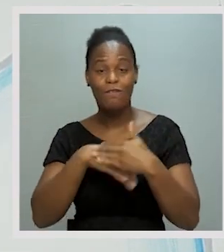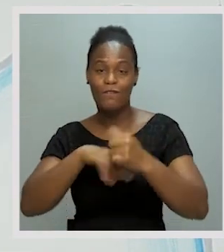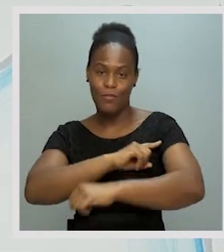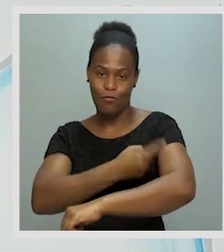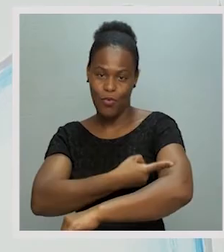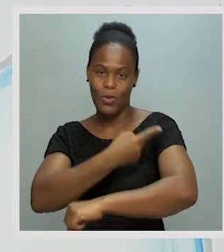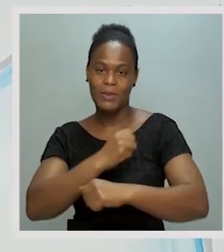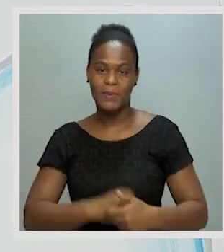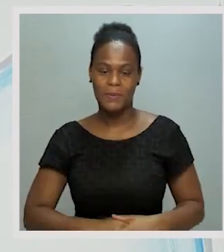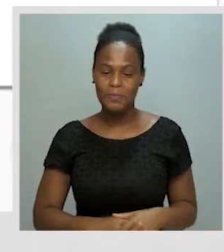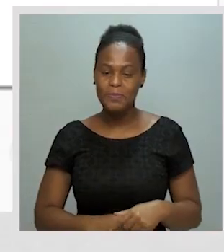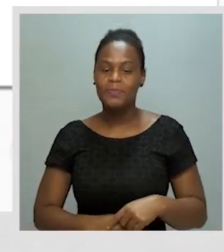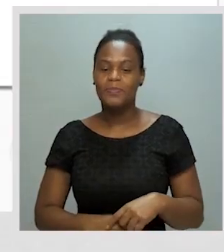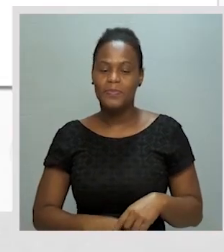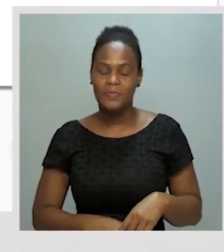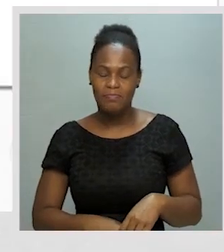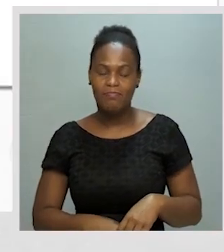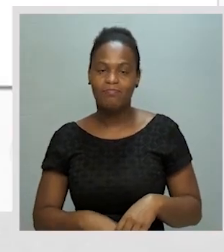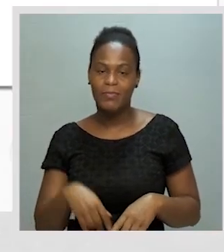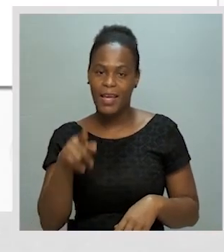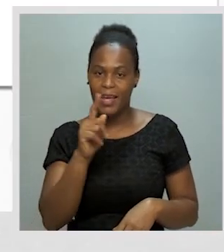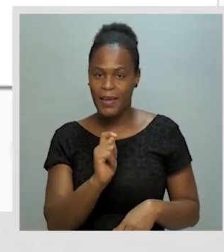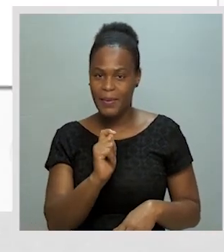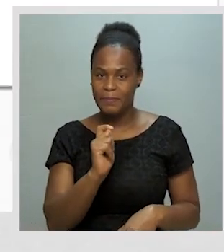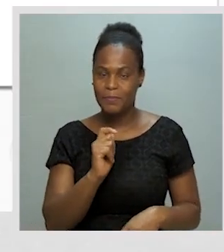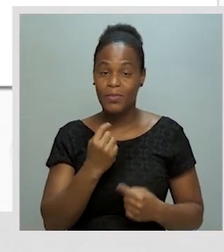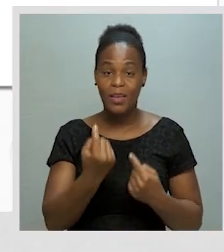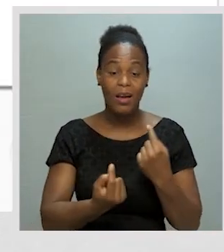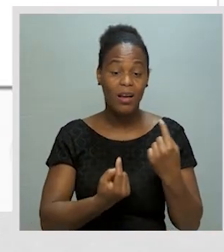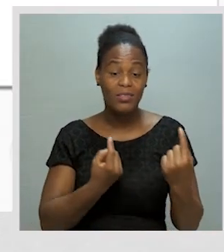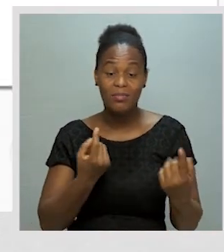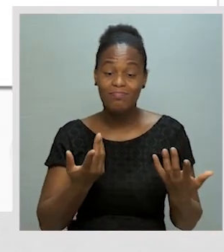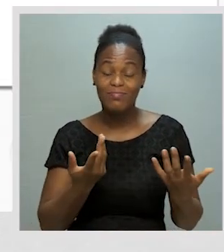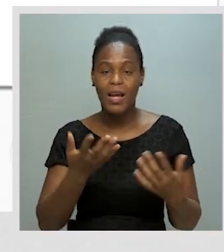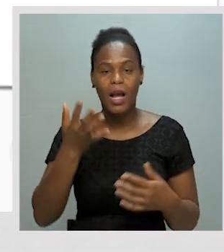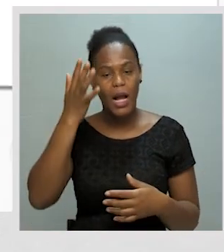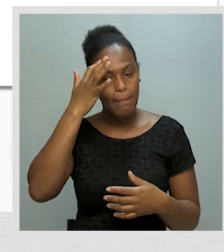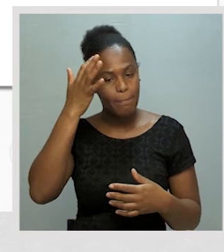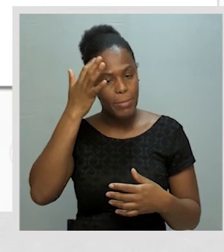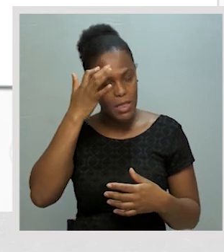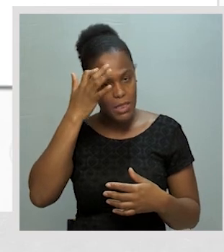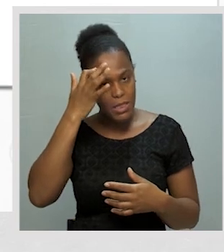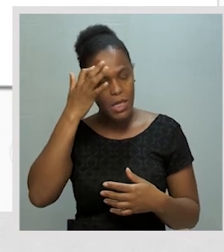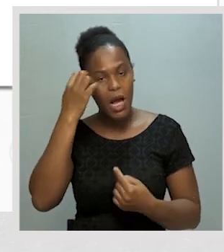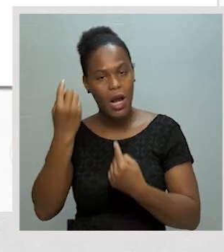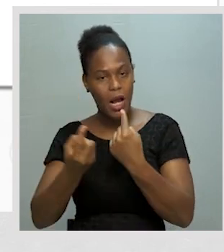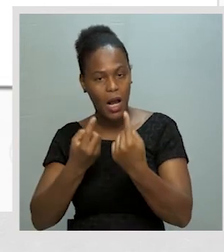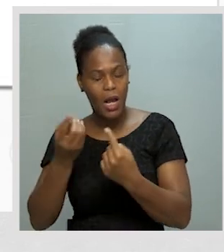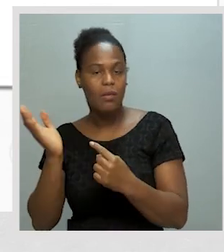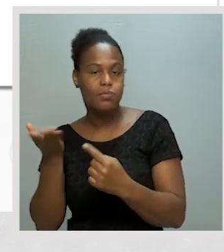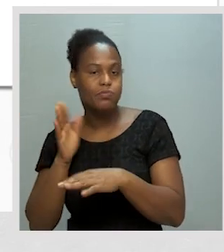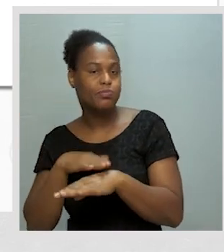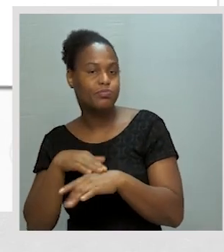faz a força. A linha E. Cada cabeça,